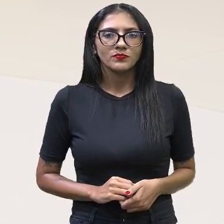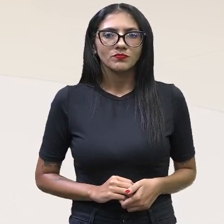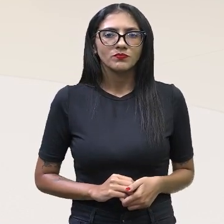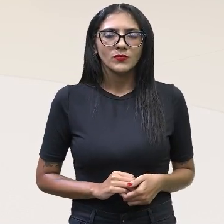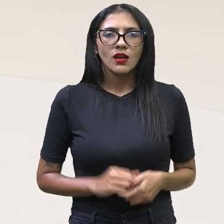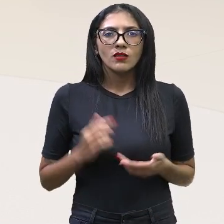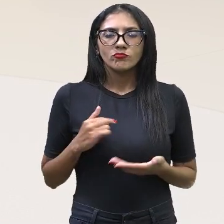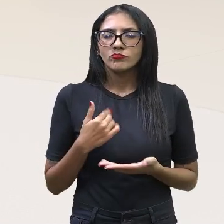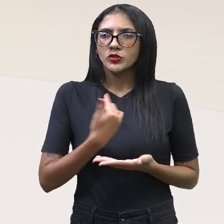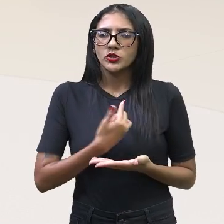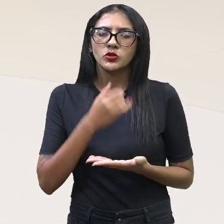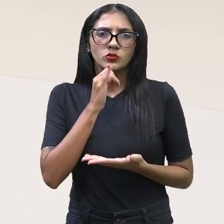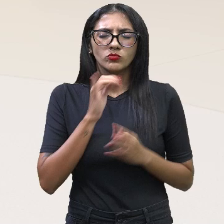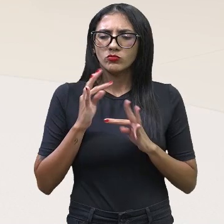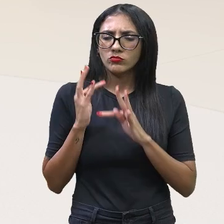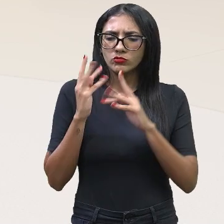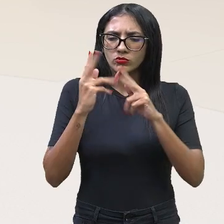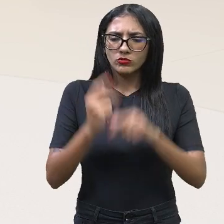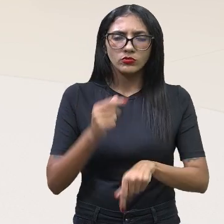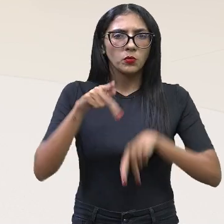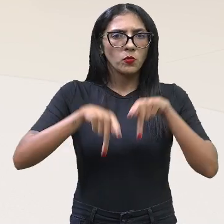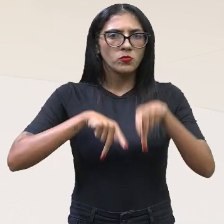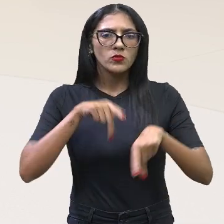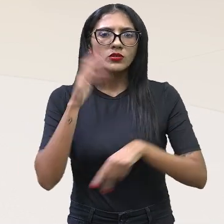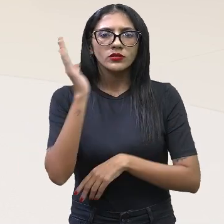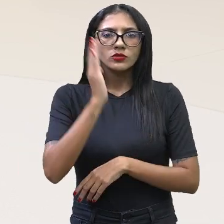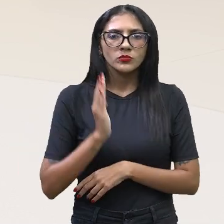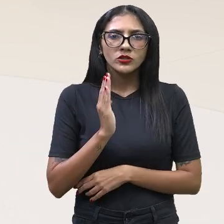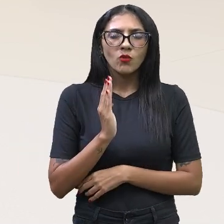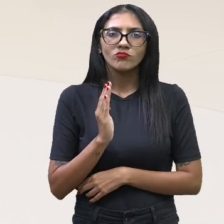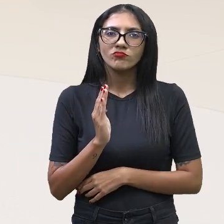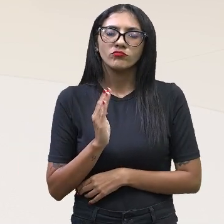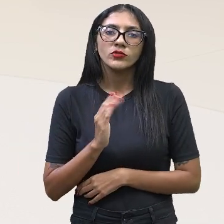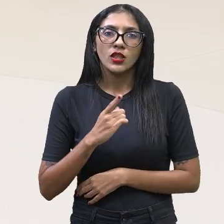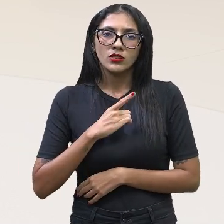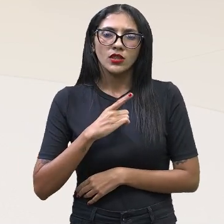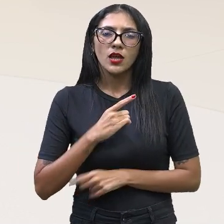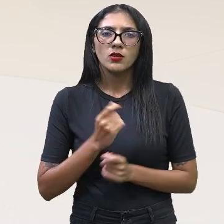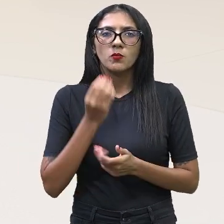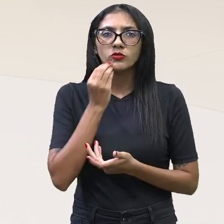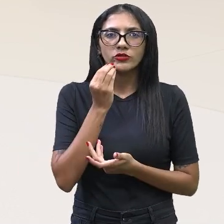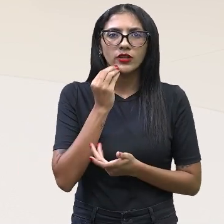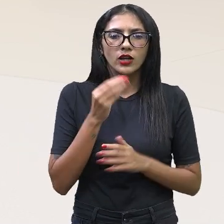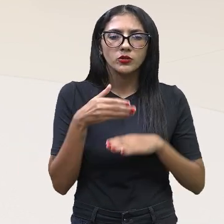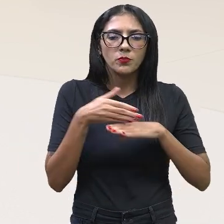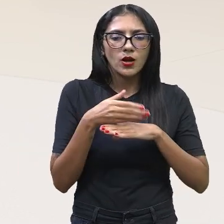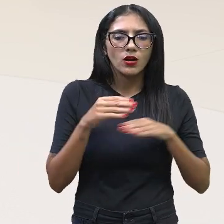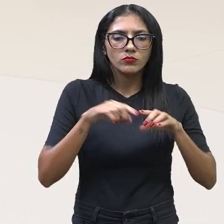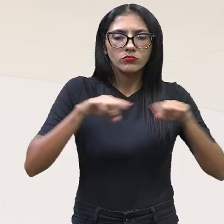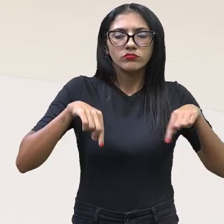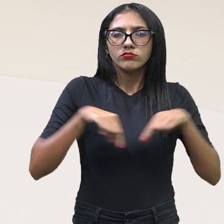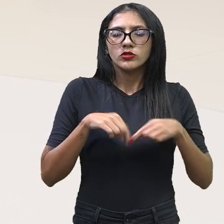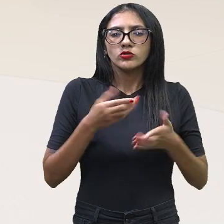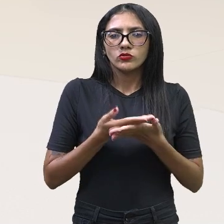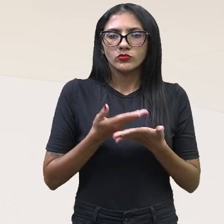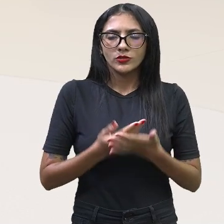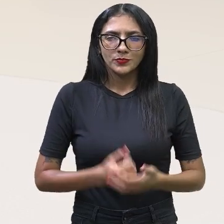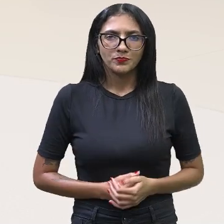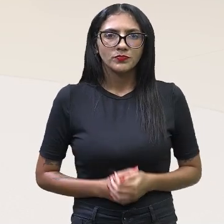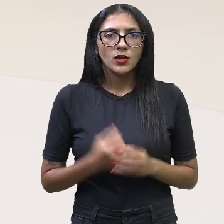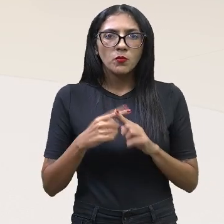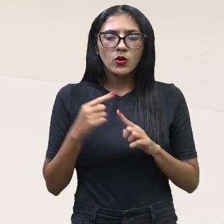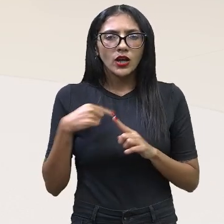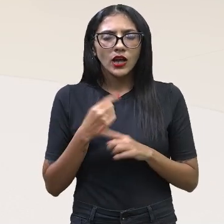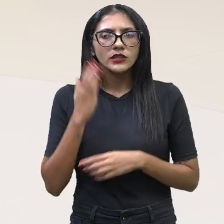tese, todos nós brasileiros passamos pela sala de aula, né? Em tese, porque desde